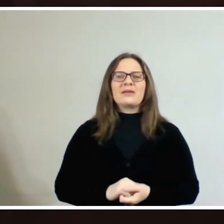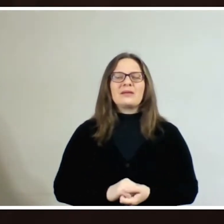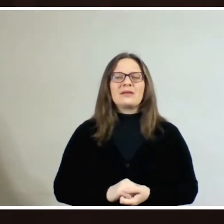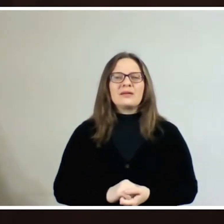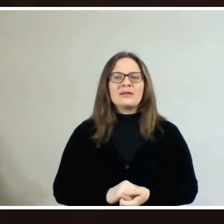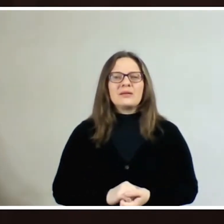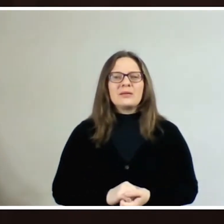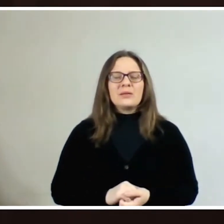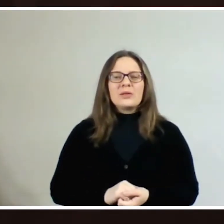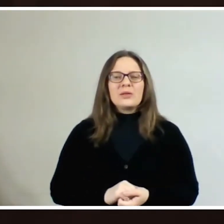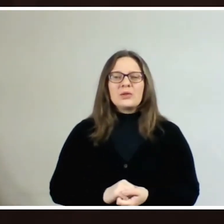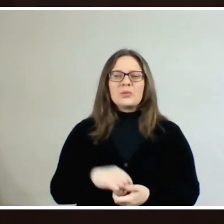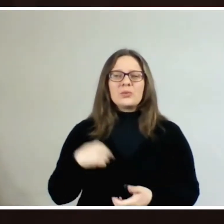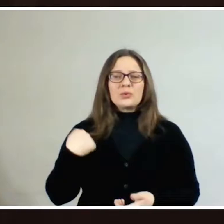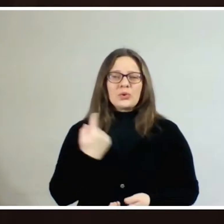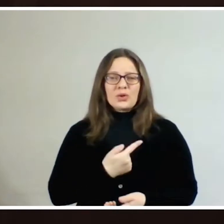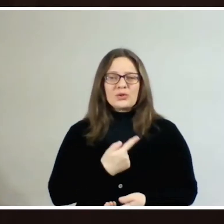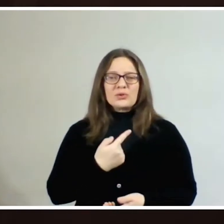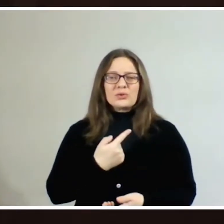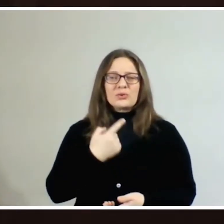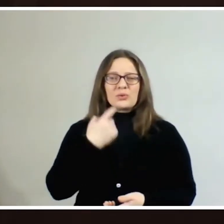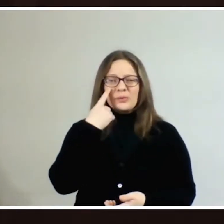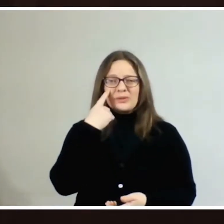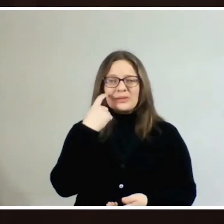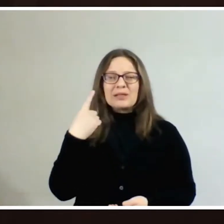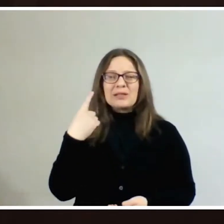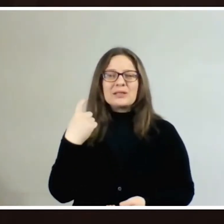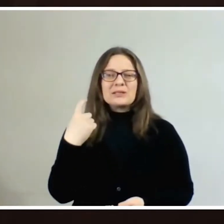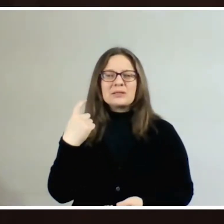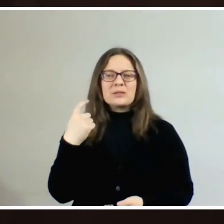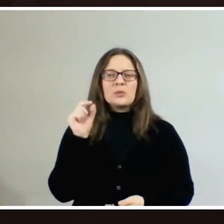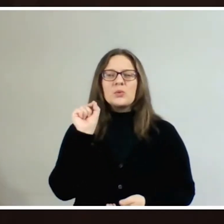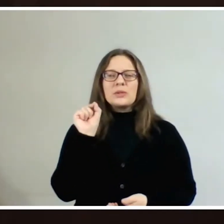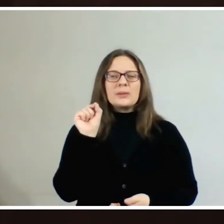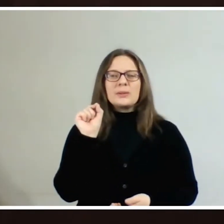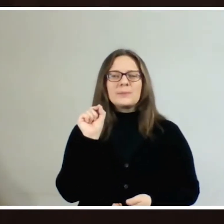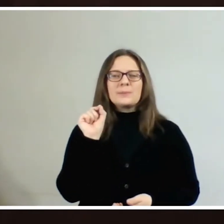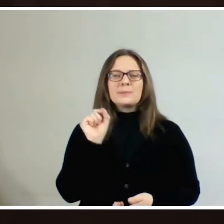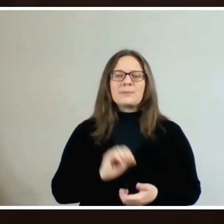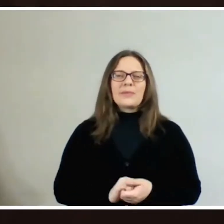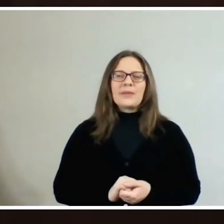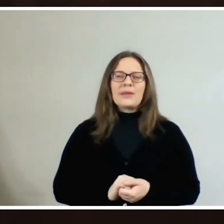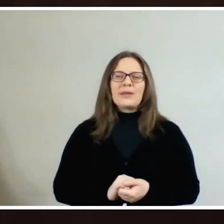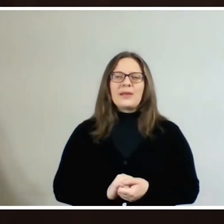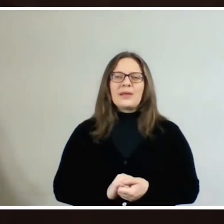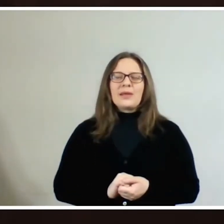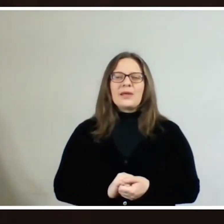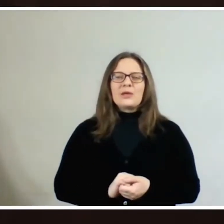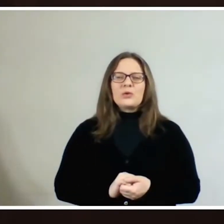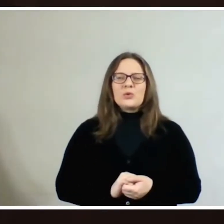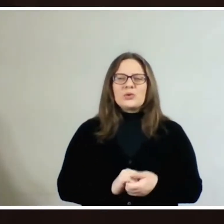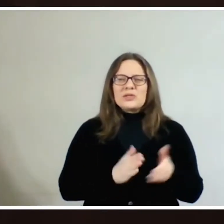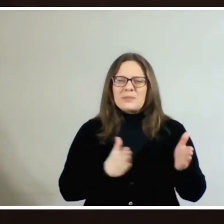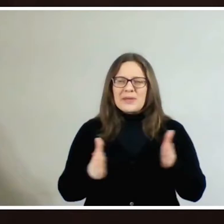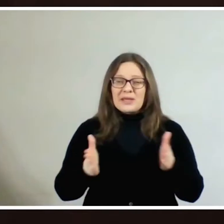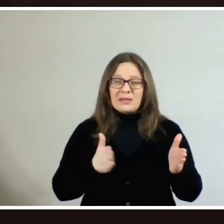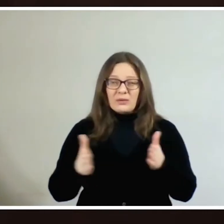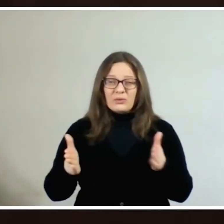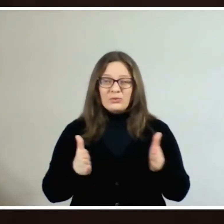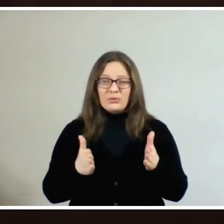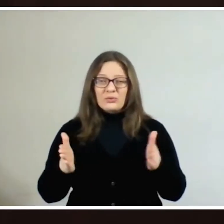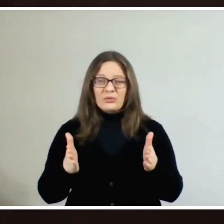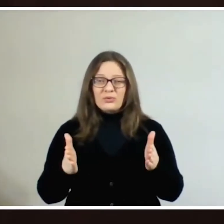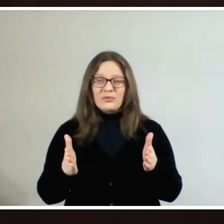interesse, ele é muito importante na conclusão desta era, que é